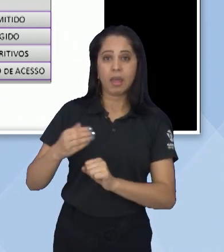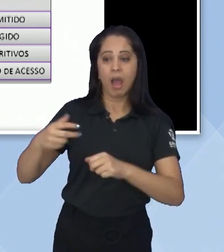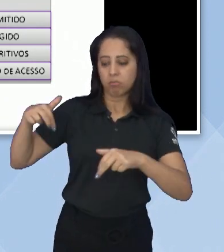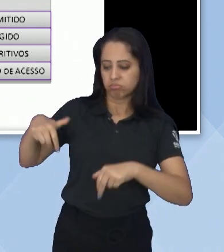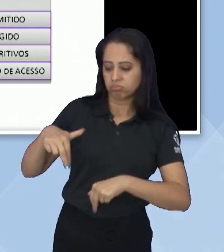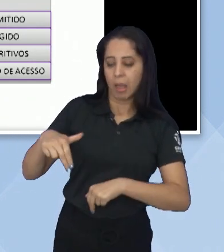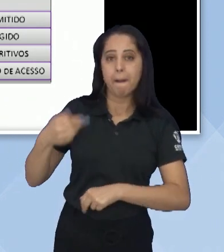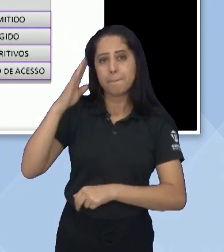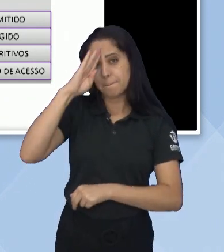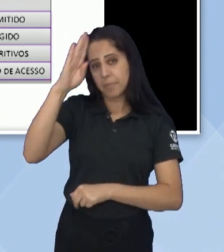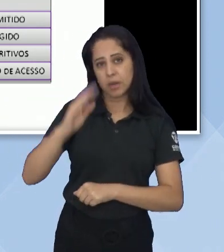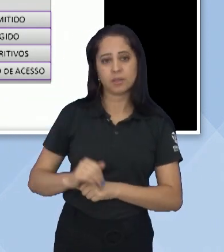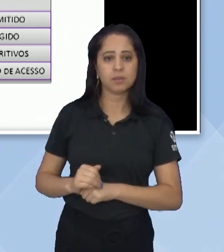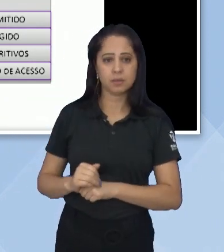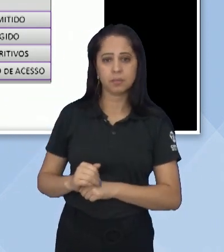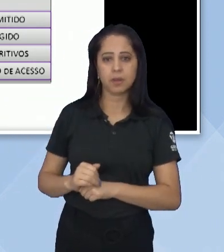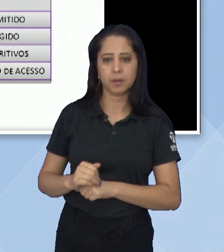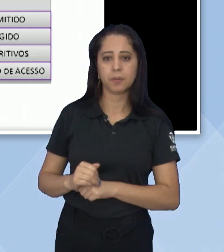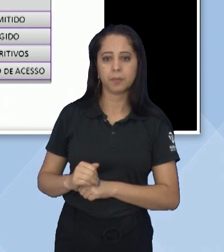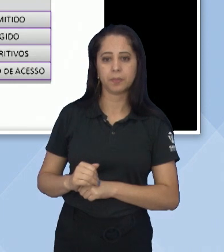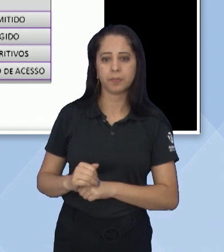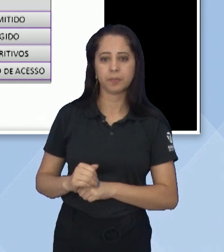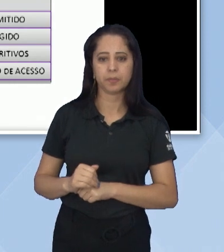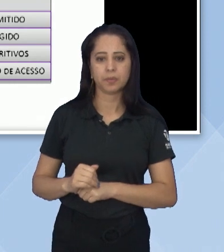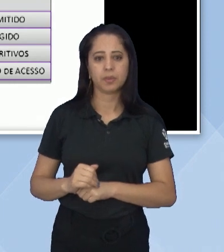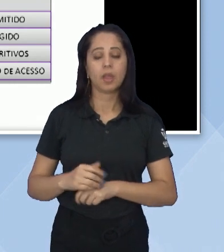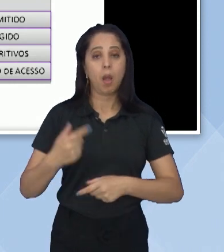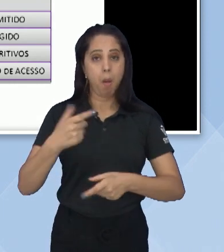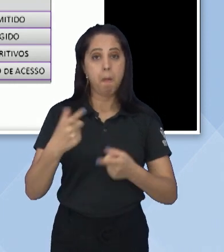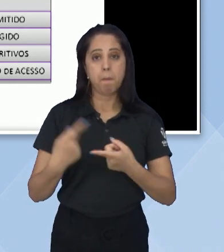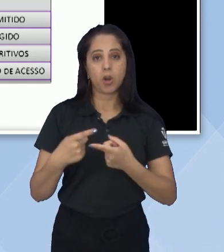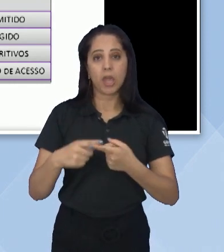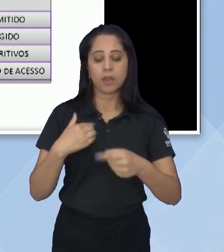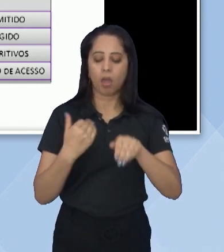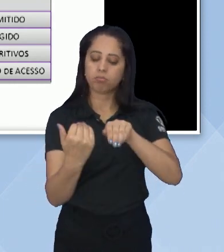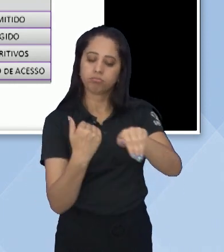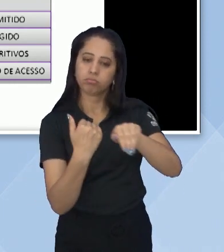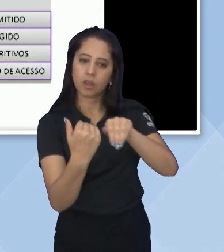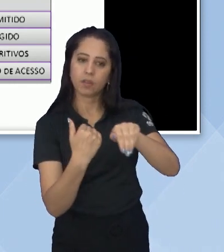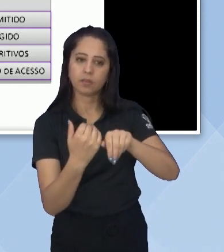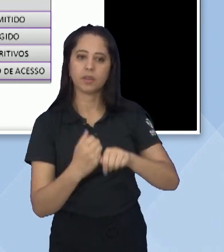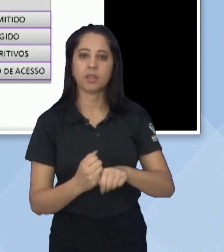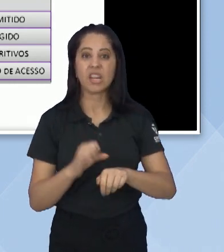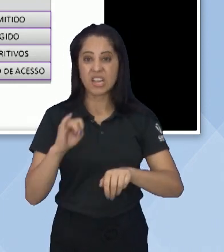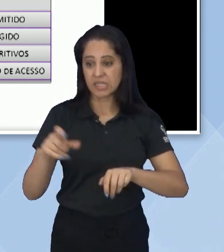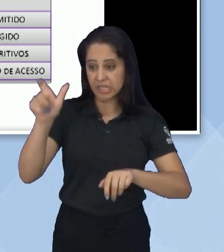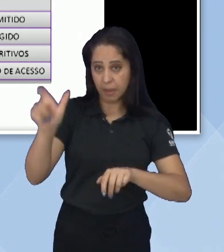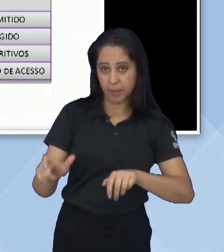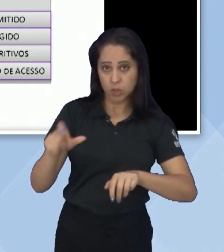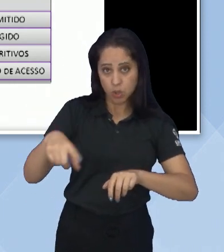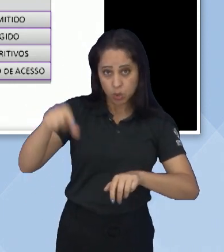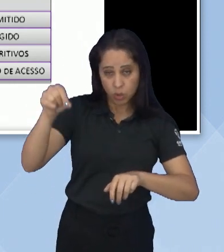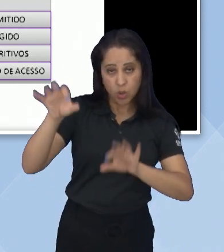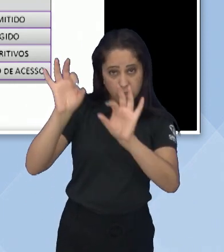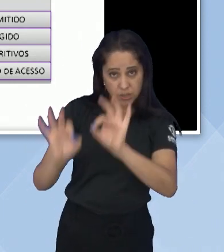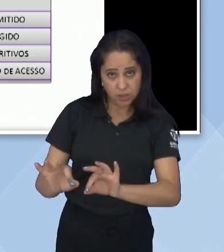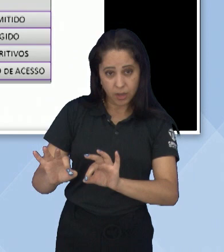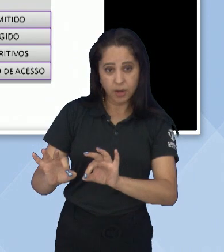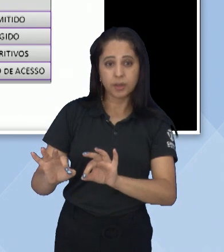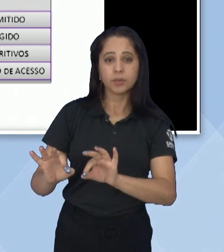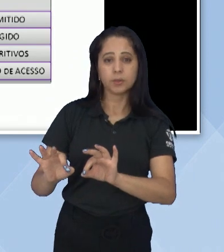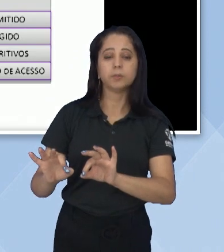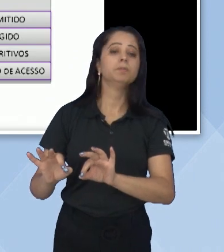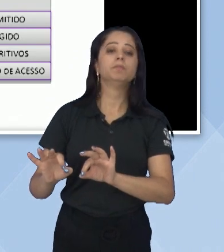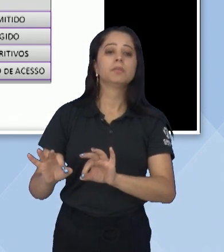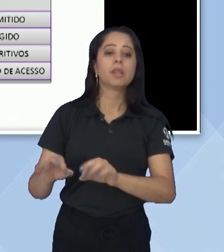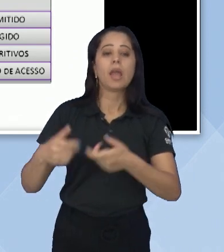pela pela via local ali da zona de uso né é uma avenida e uma via local conforme ele escolhe e determina os alinhamento e conforme determina os